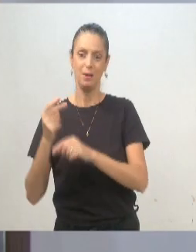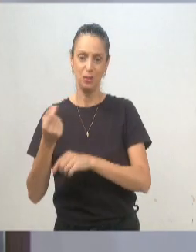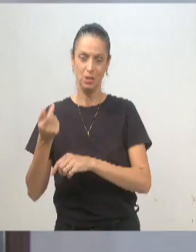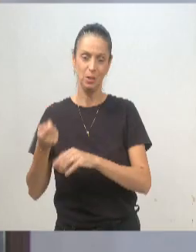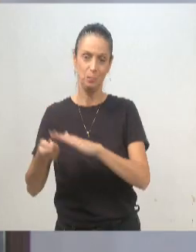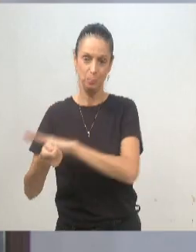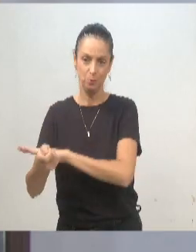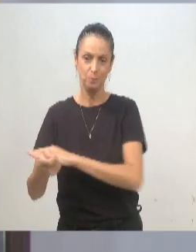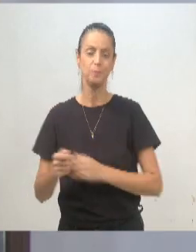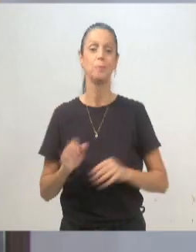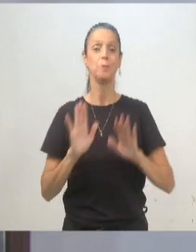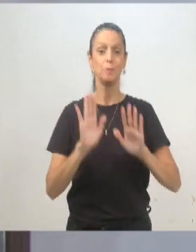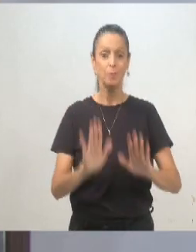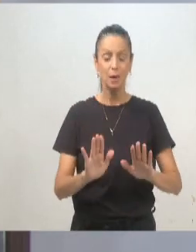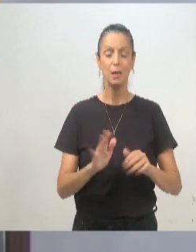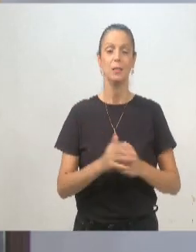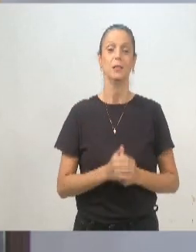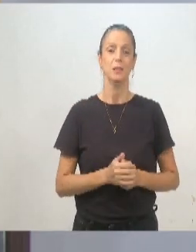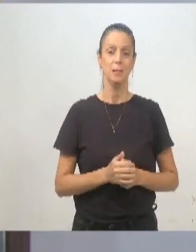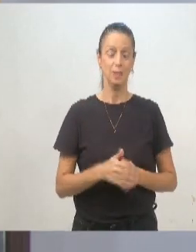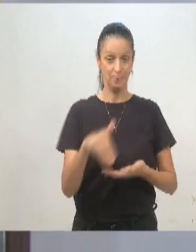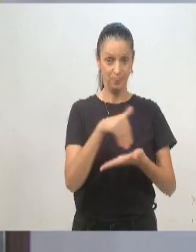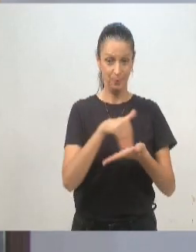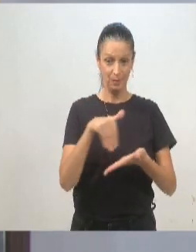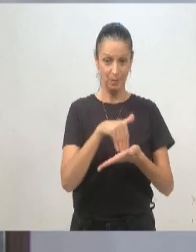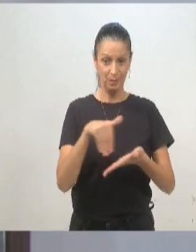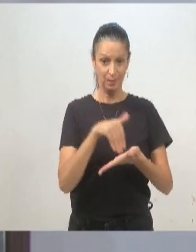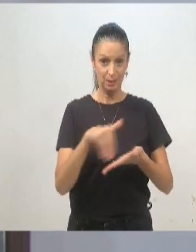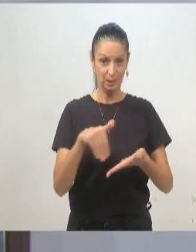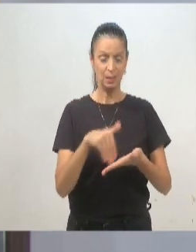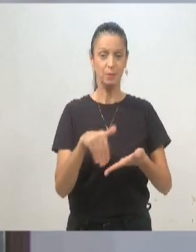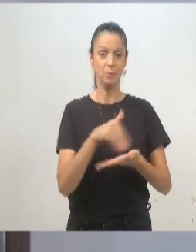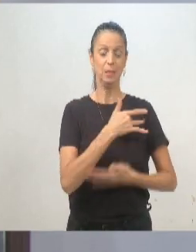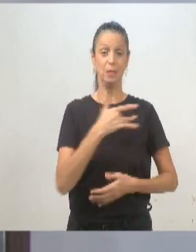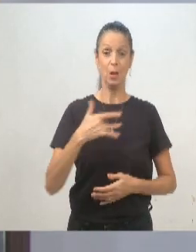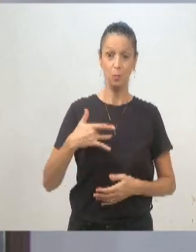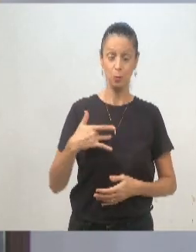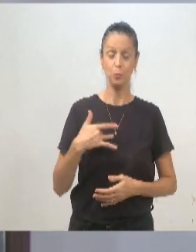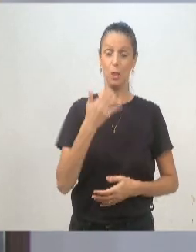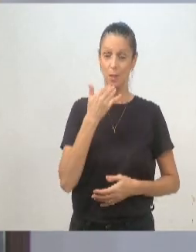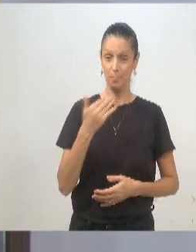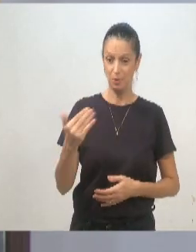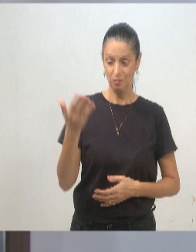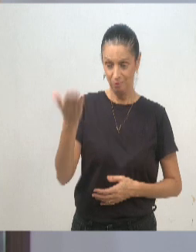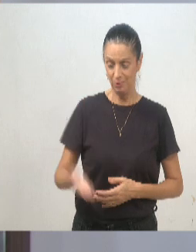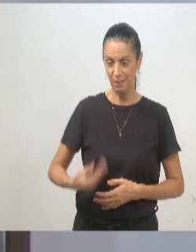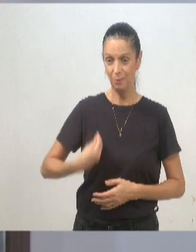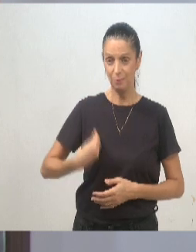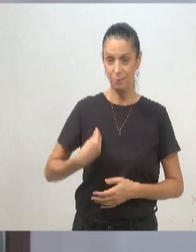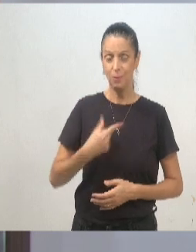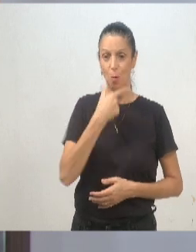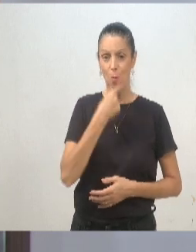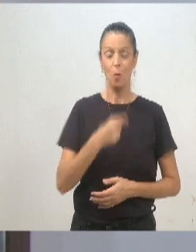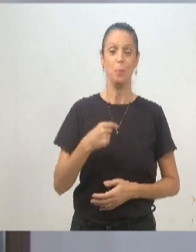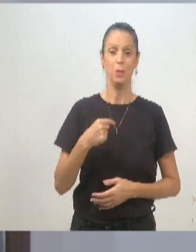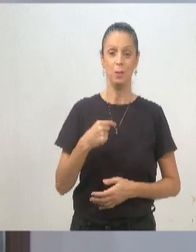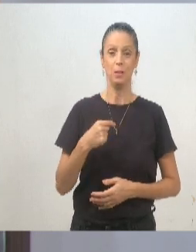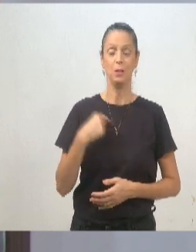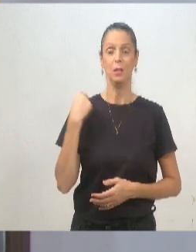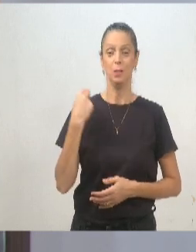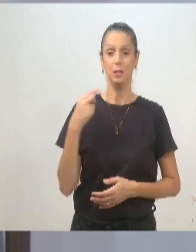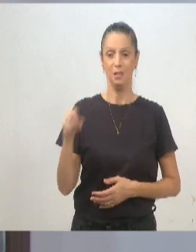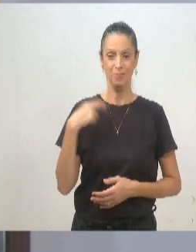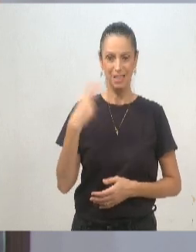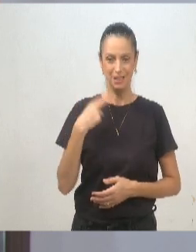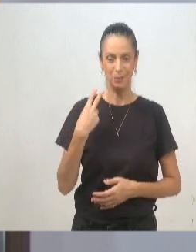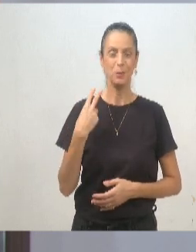reais. Mas a solicitação inicial da Secretaria de Saúde, e aqui está o secretário, o vereador Lanzarin, que já